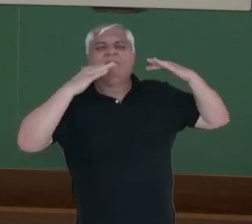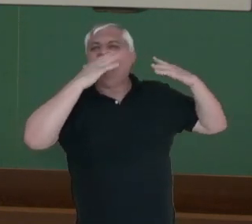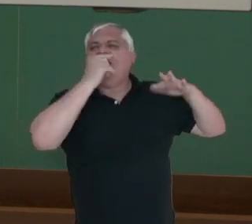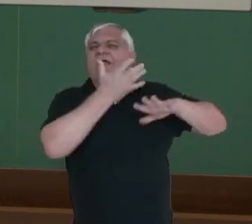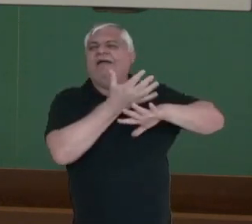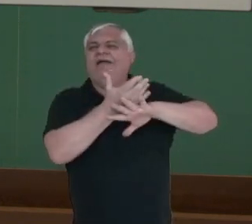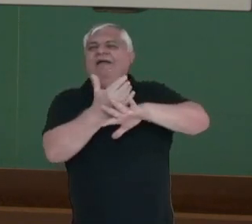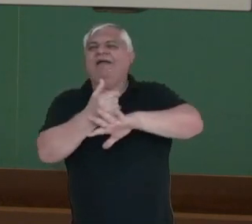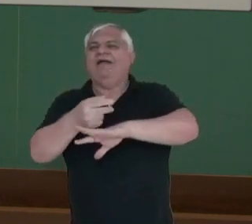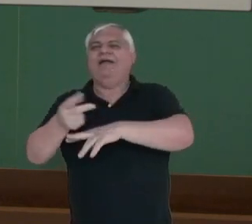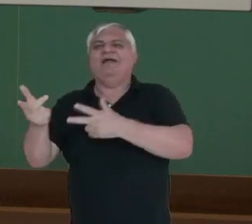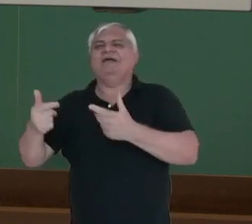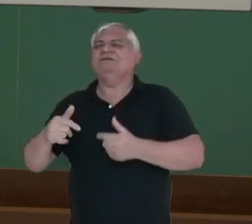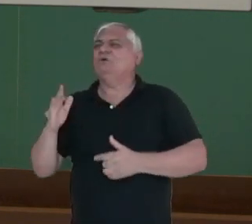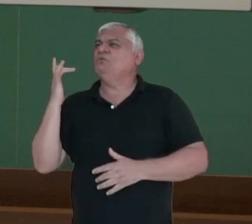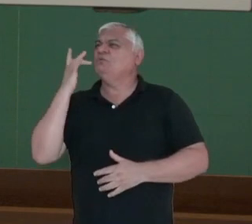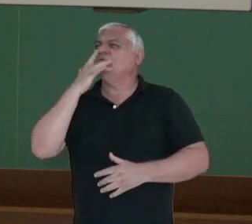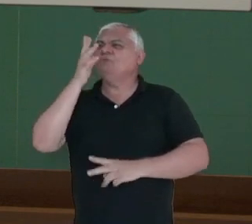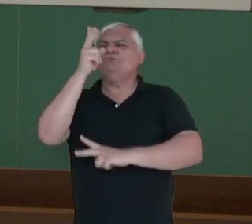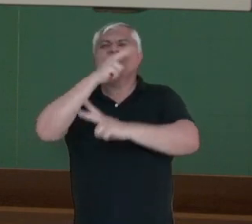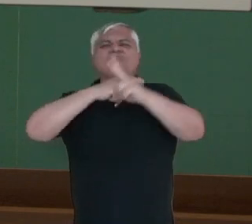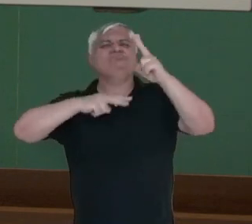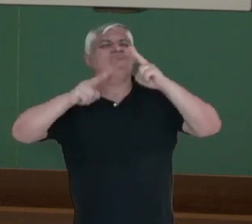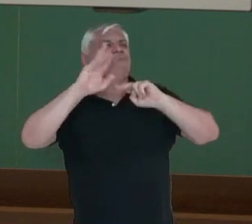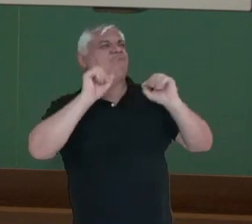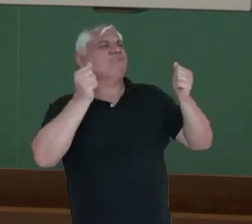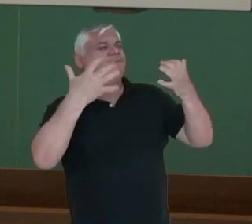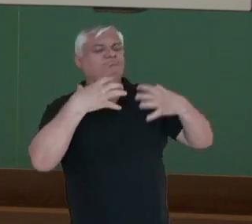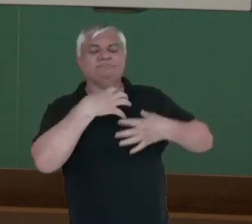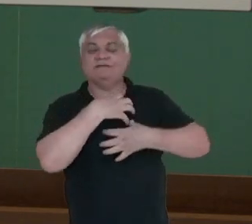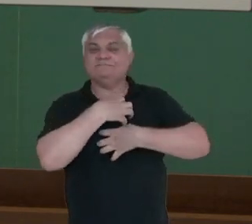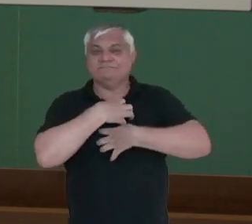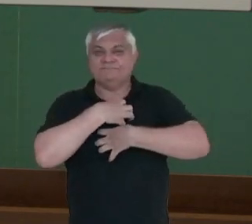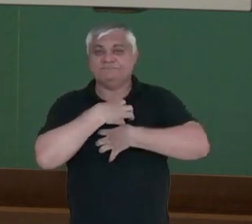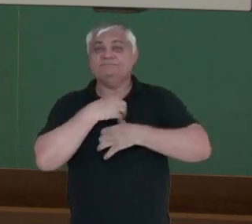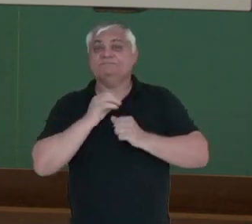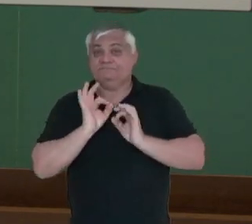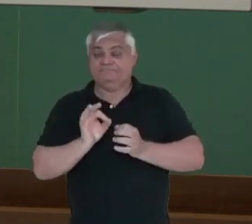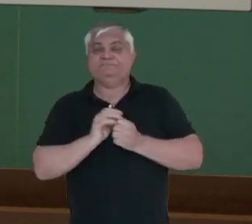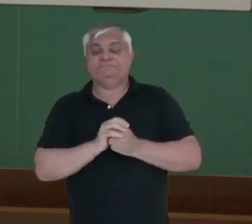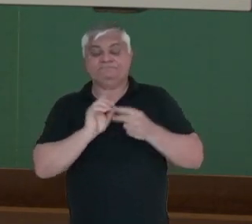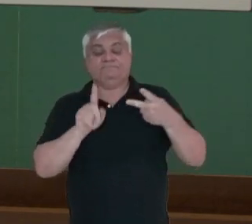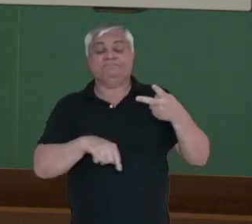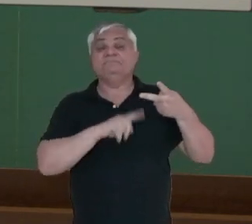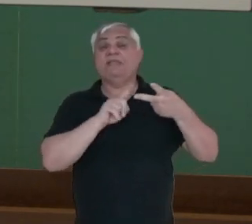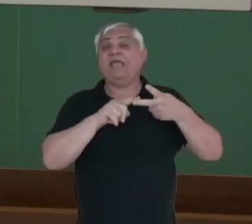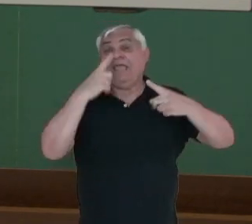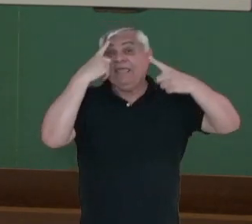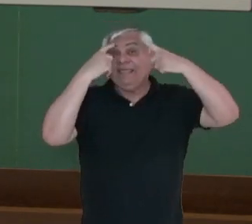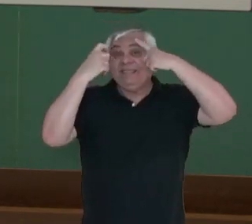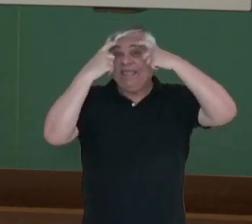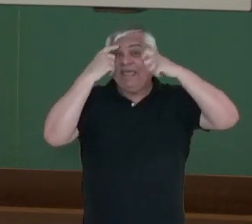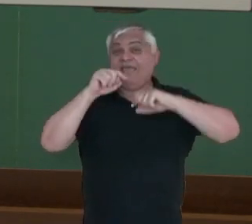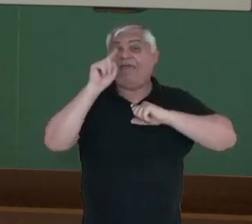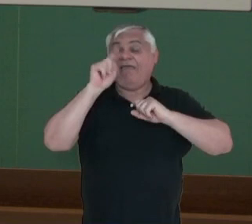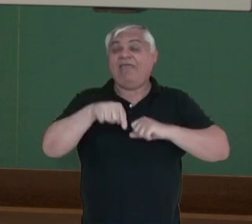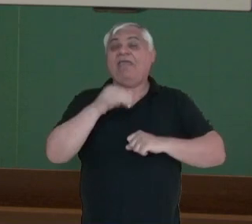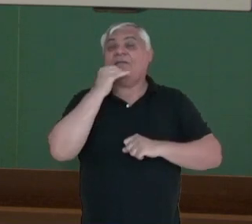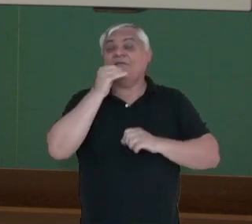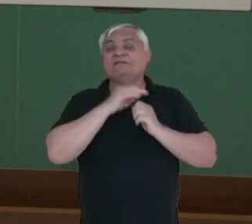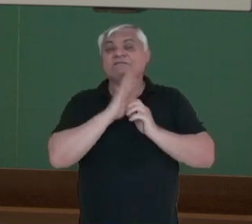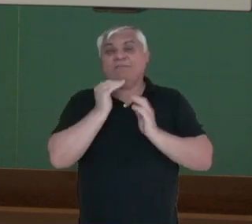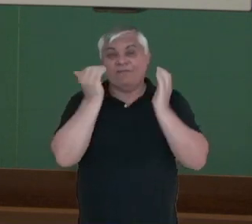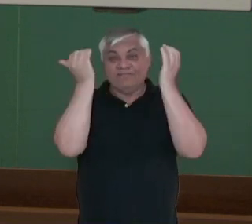o frescor do campo, aquilo me causa uma impressão. E a ideia são as percepções derivadas e